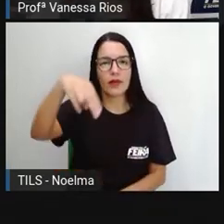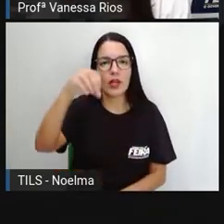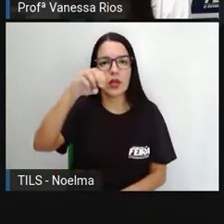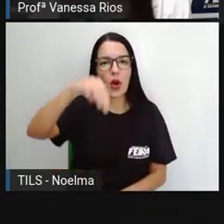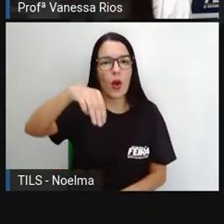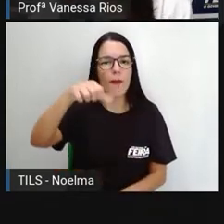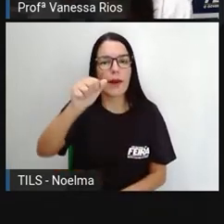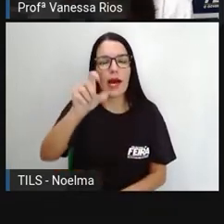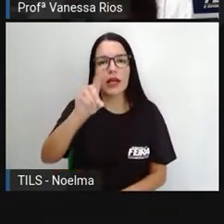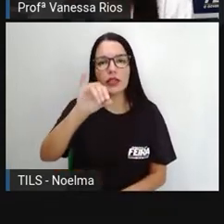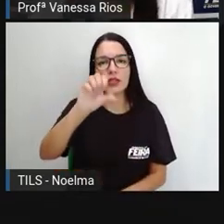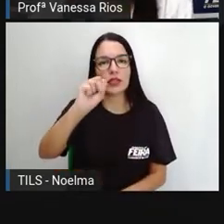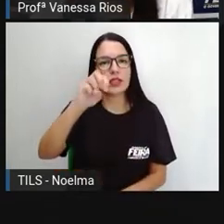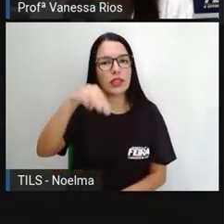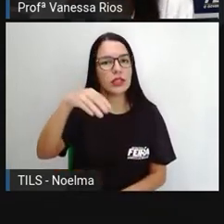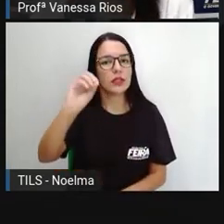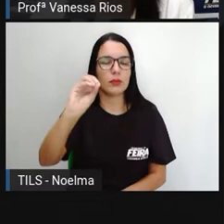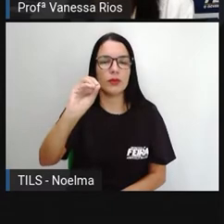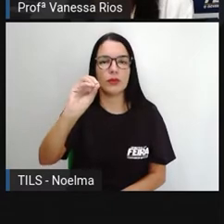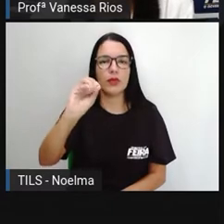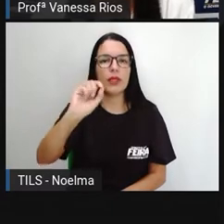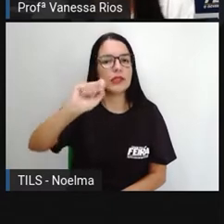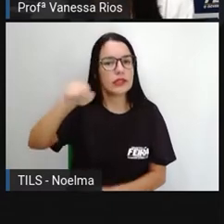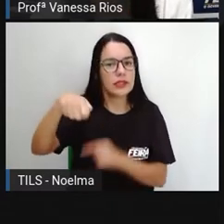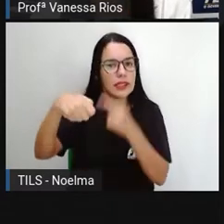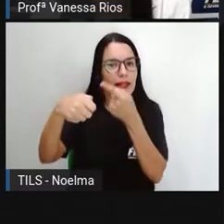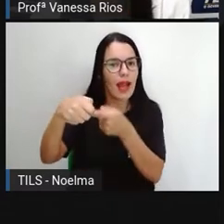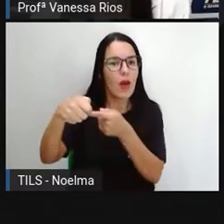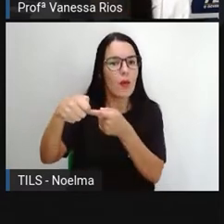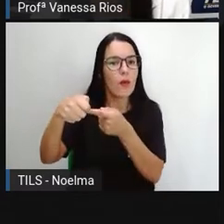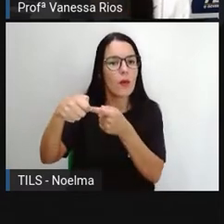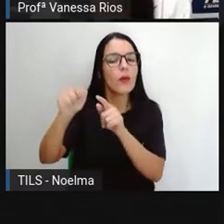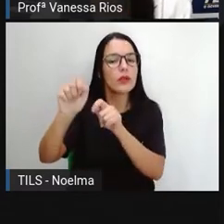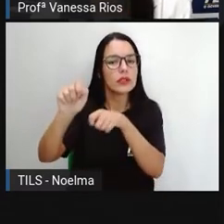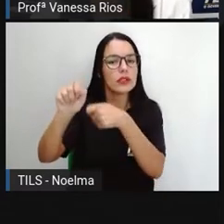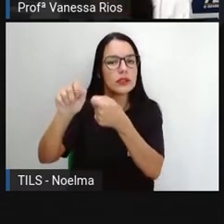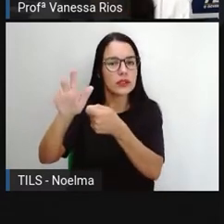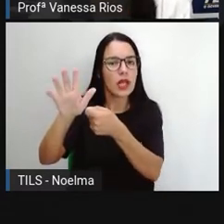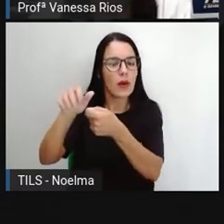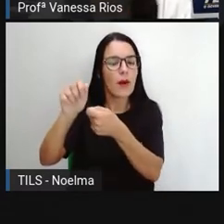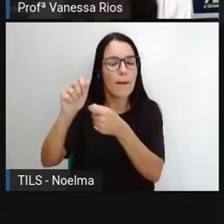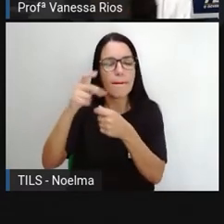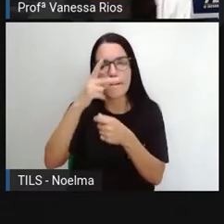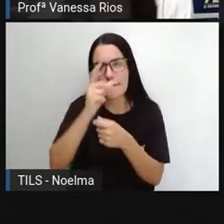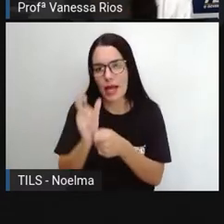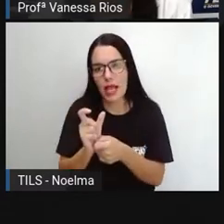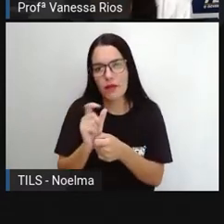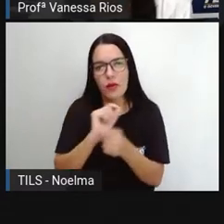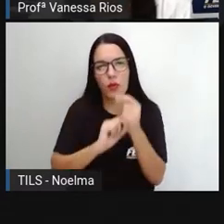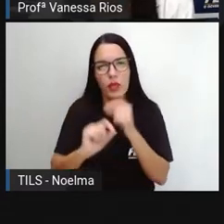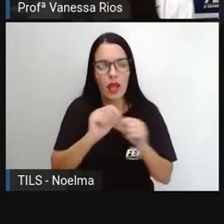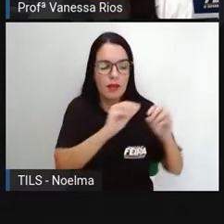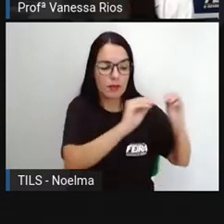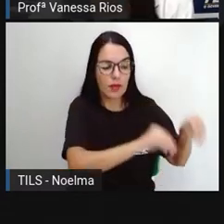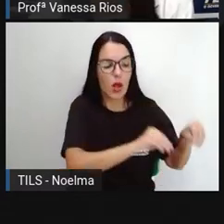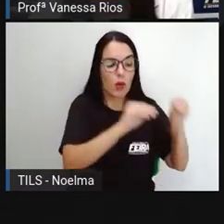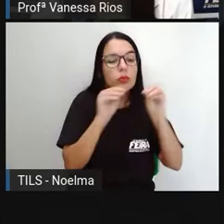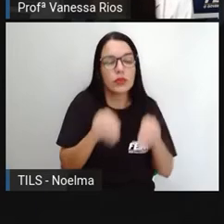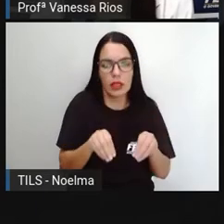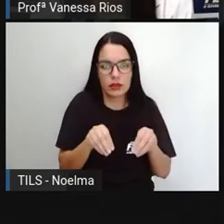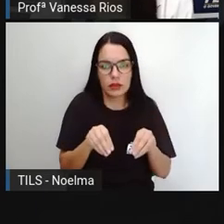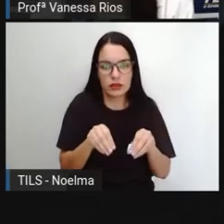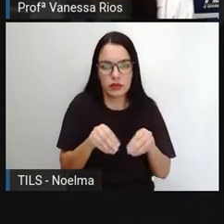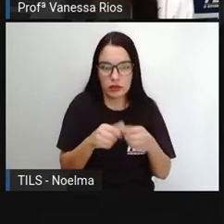para sedentarismo, para entendermos aí quais são as diferenças entre esses dois períodos, né, ou entre esses